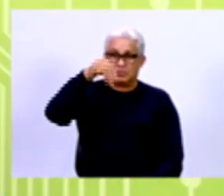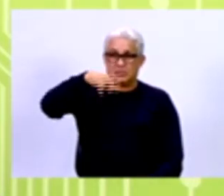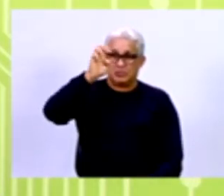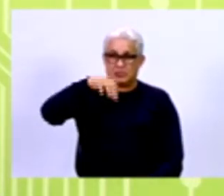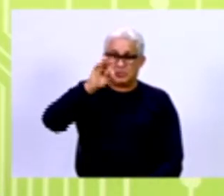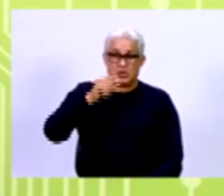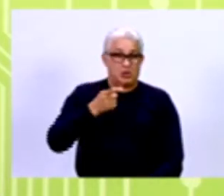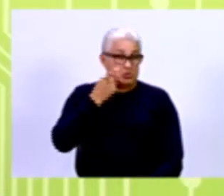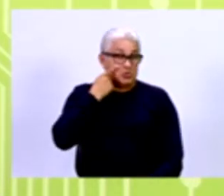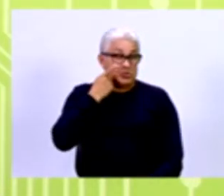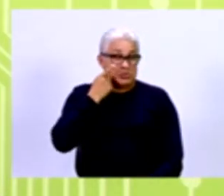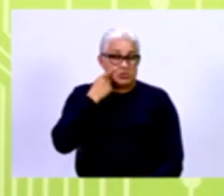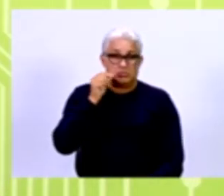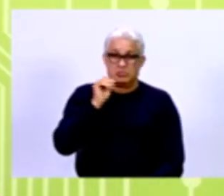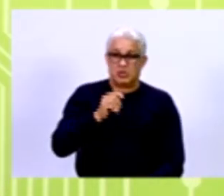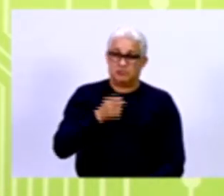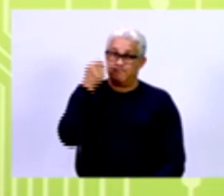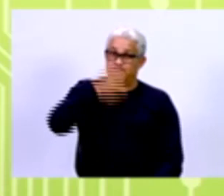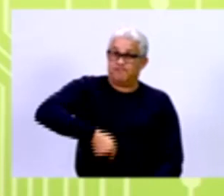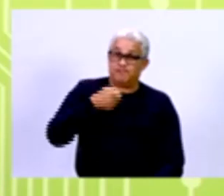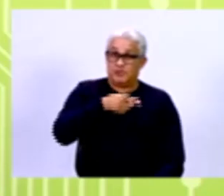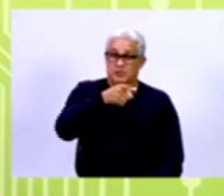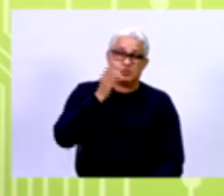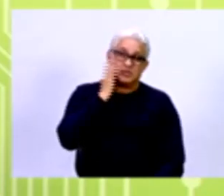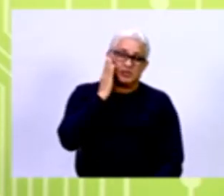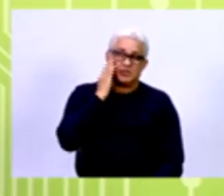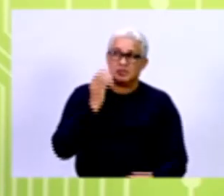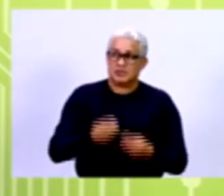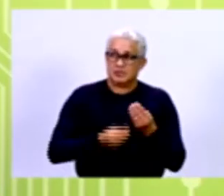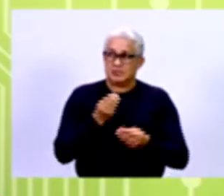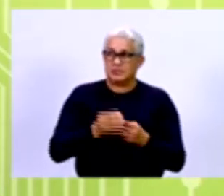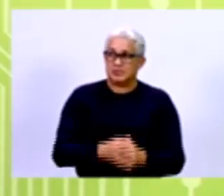fique ligado, porque se nós cobrarmos, você vai saber